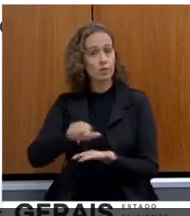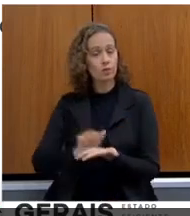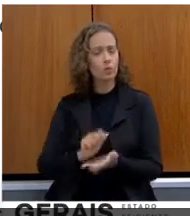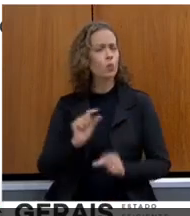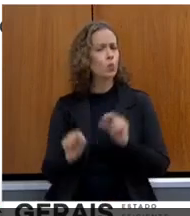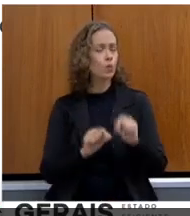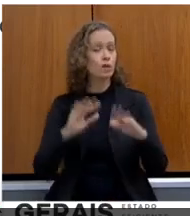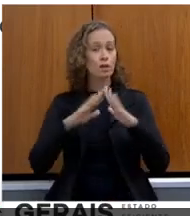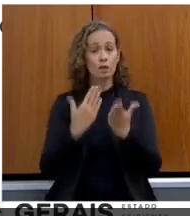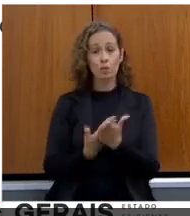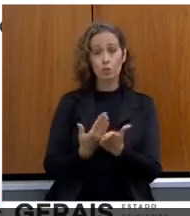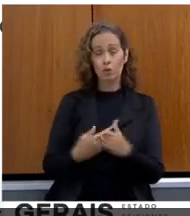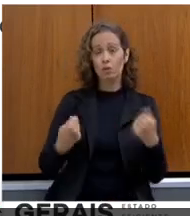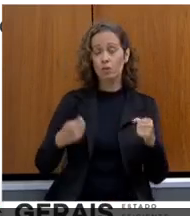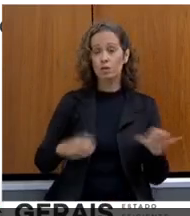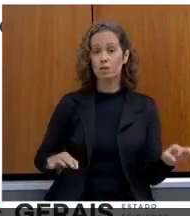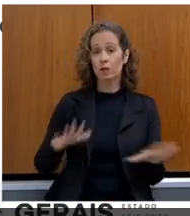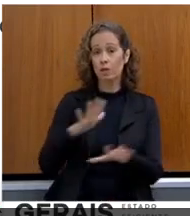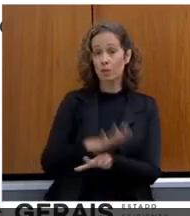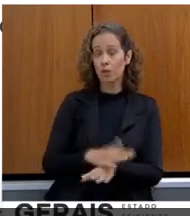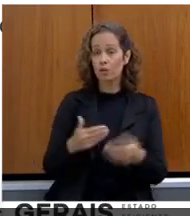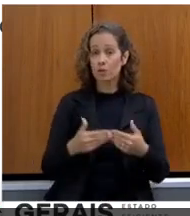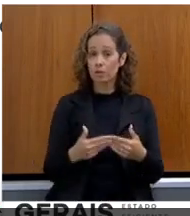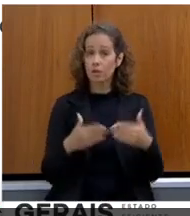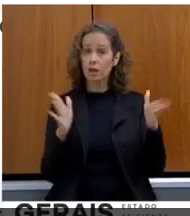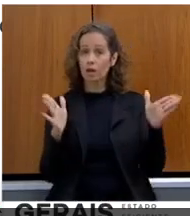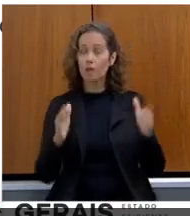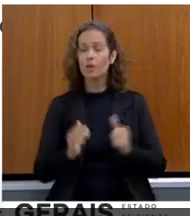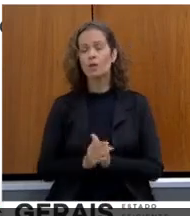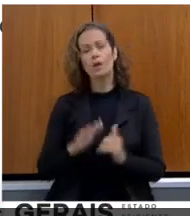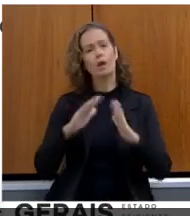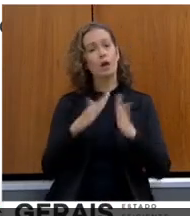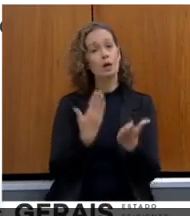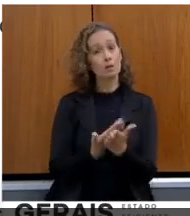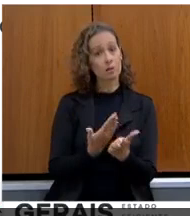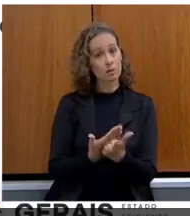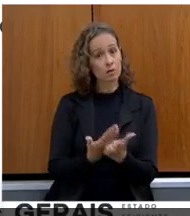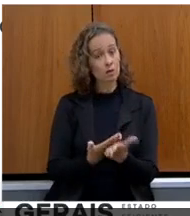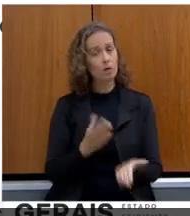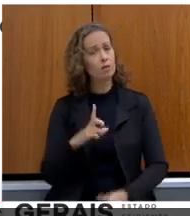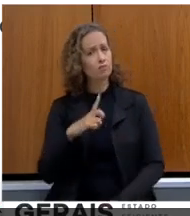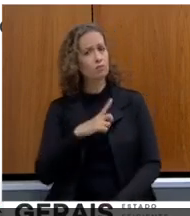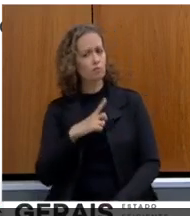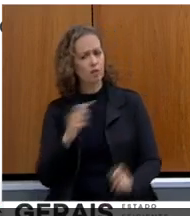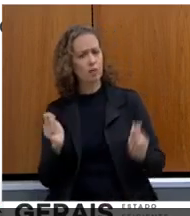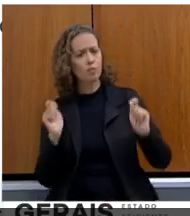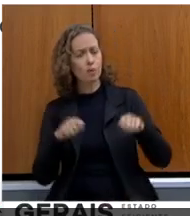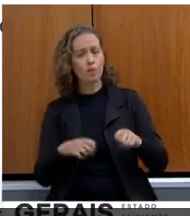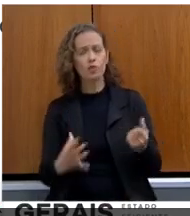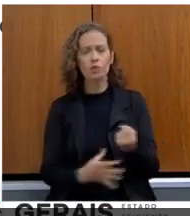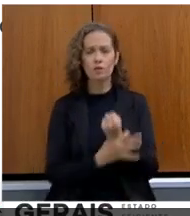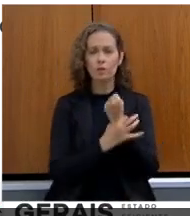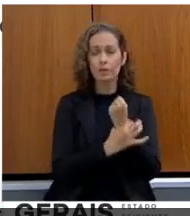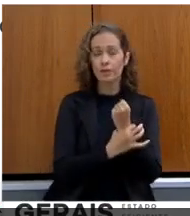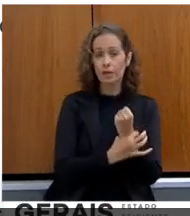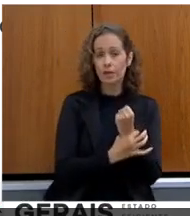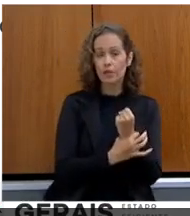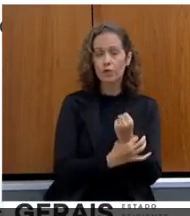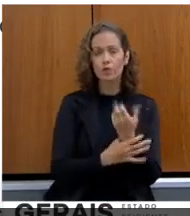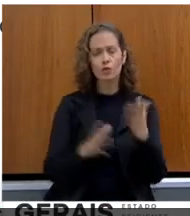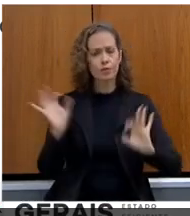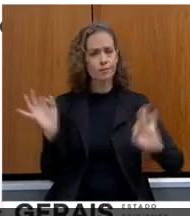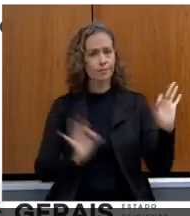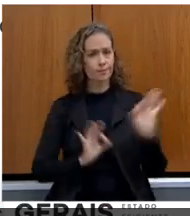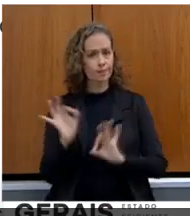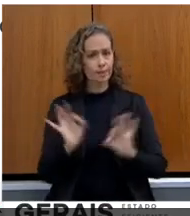que estejam realmente Preparadas e abram e exclusivamente àquelas escolas em que houver condição realmente de garantir essa